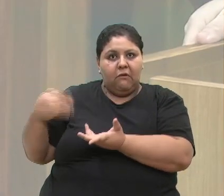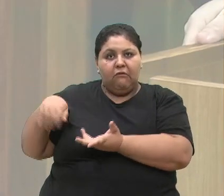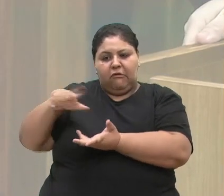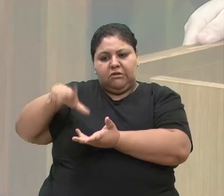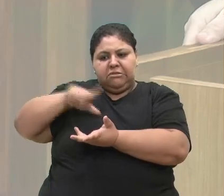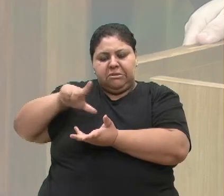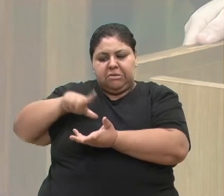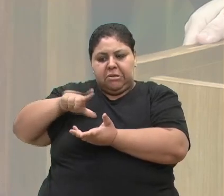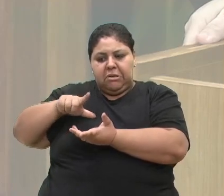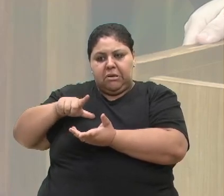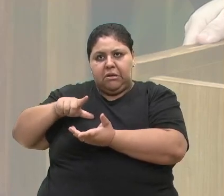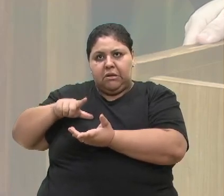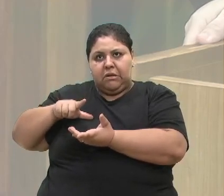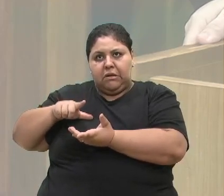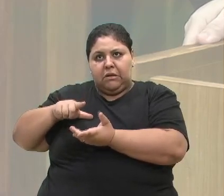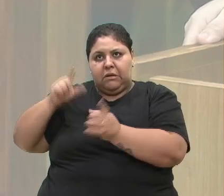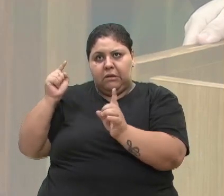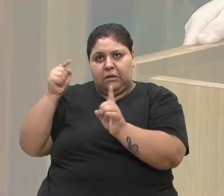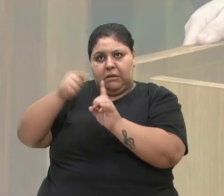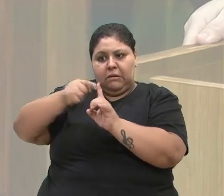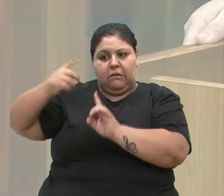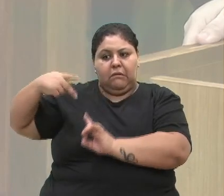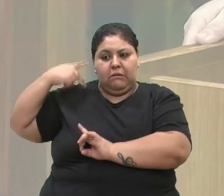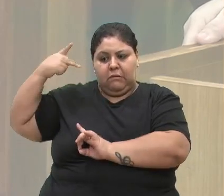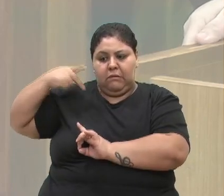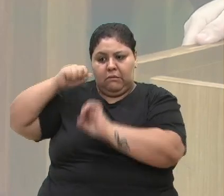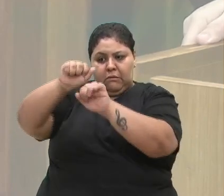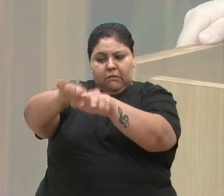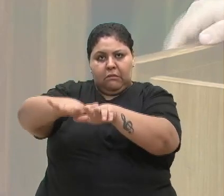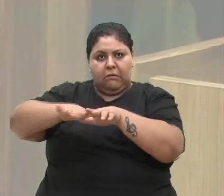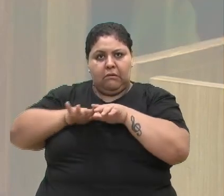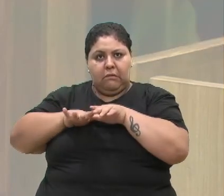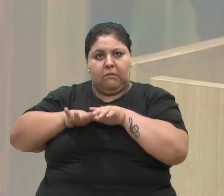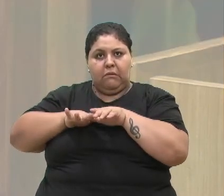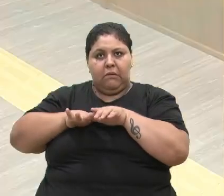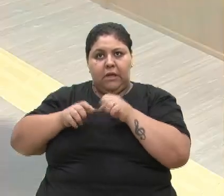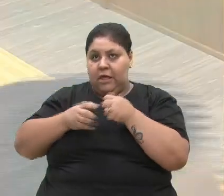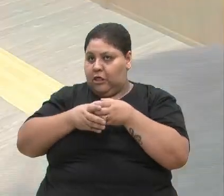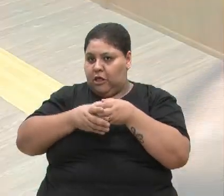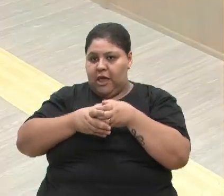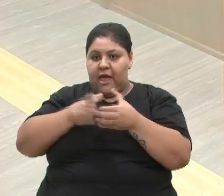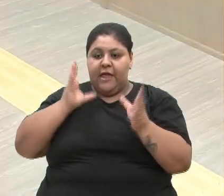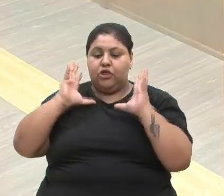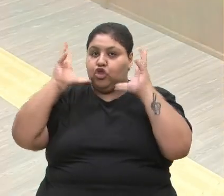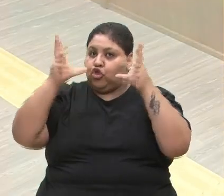gente tem que ter o mérito da questão política da casa, que o plenário é soberano. Muito obrigado.